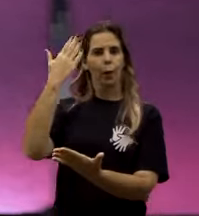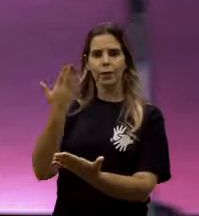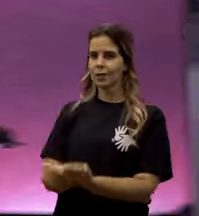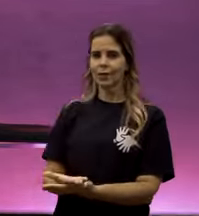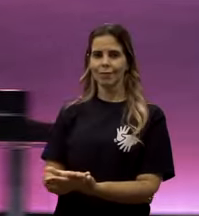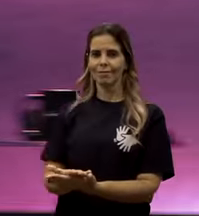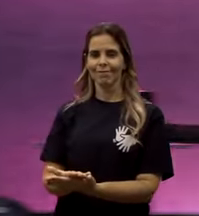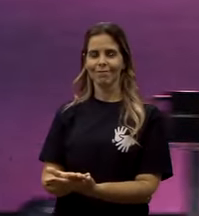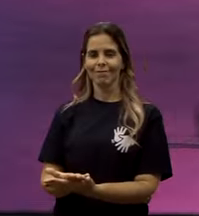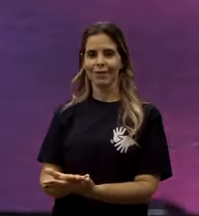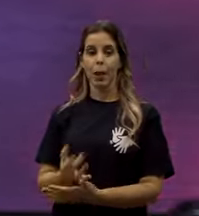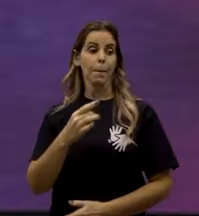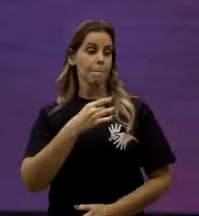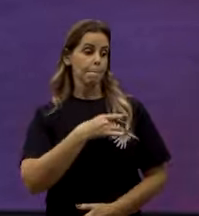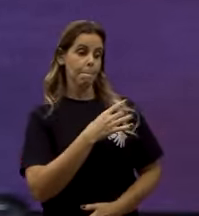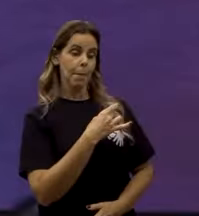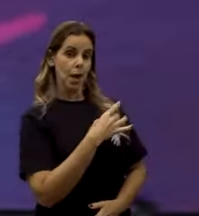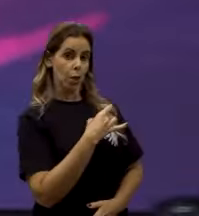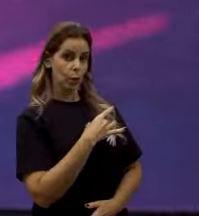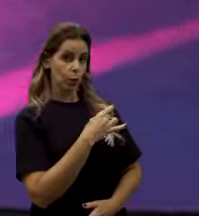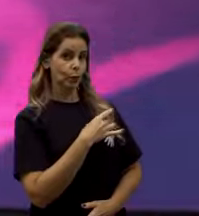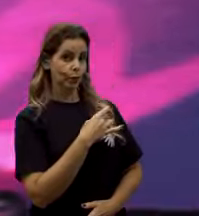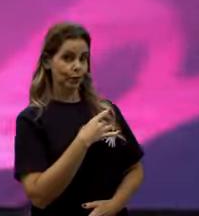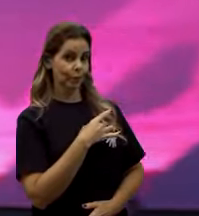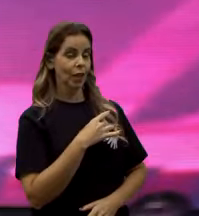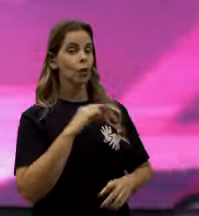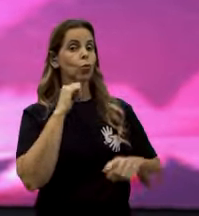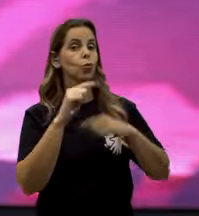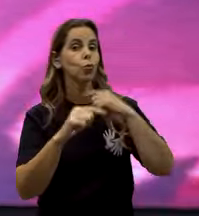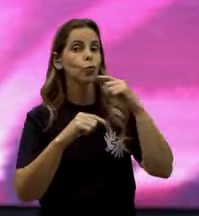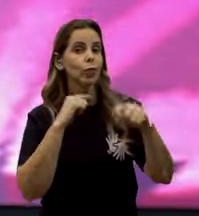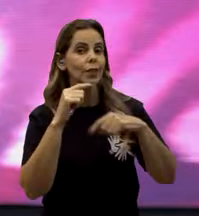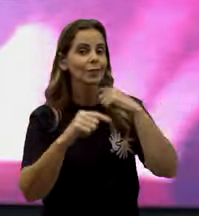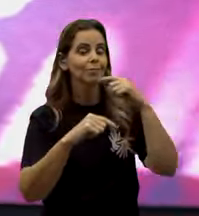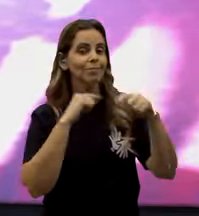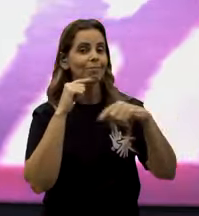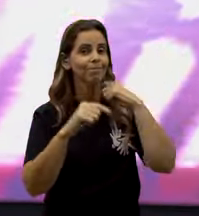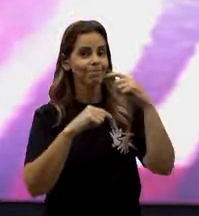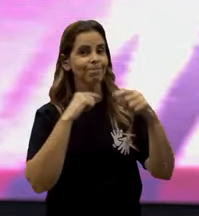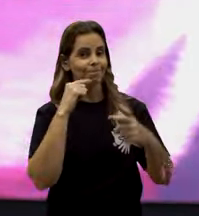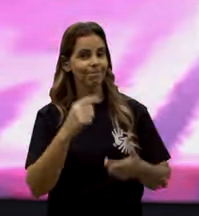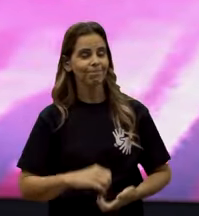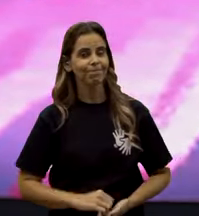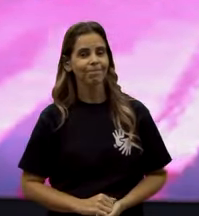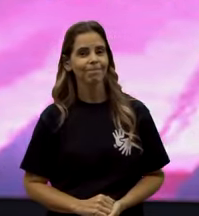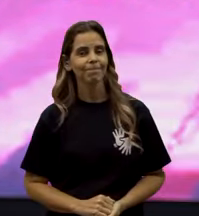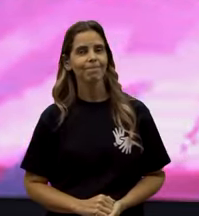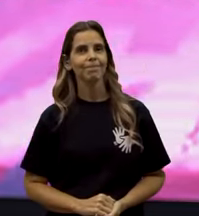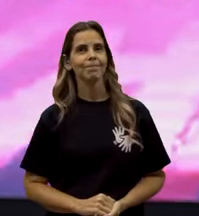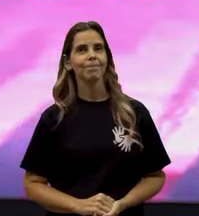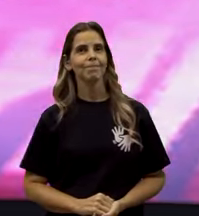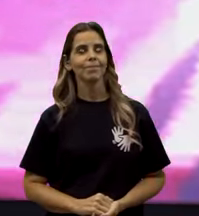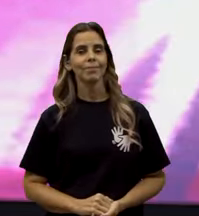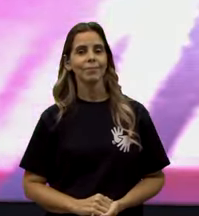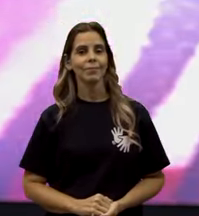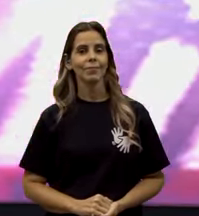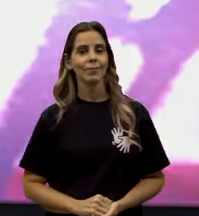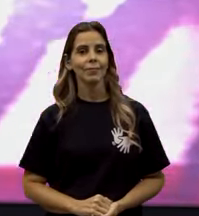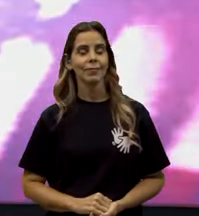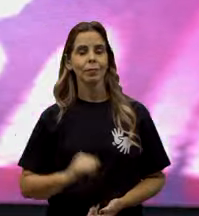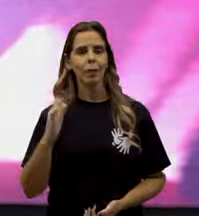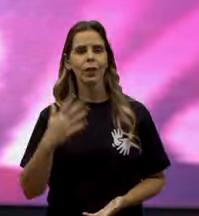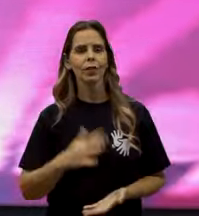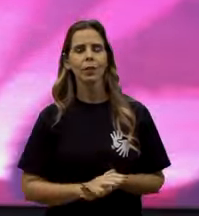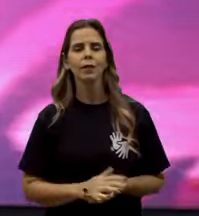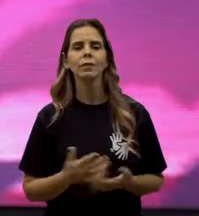o quê medo dúvida Hã Vai fala